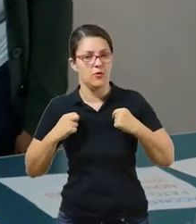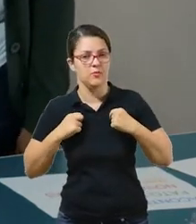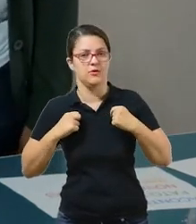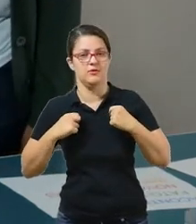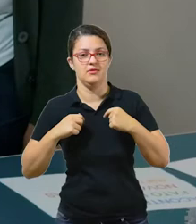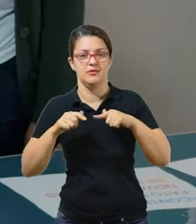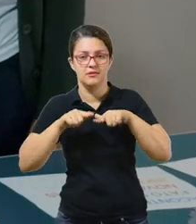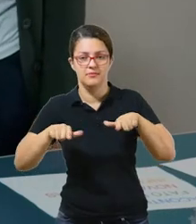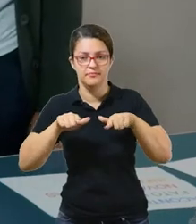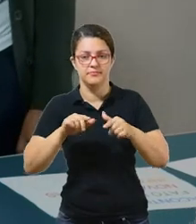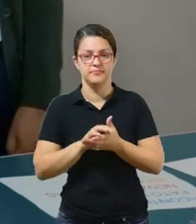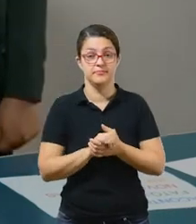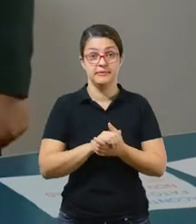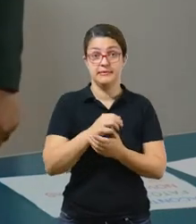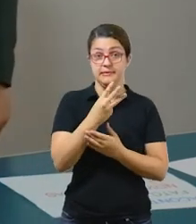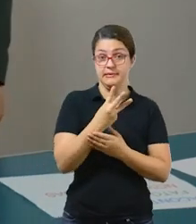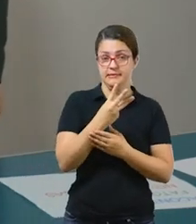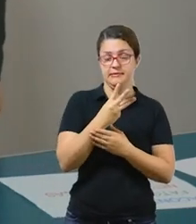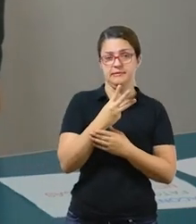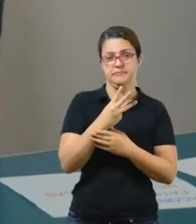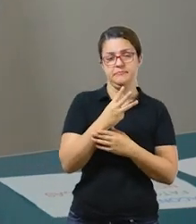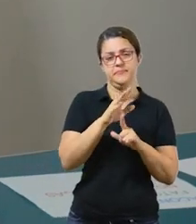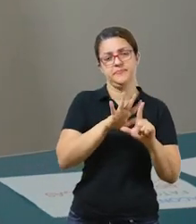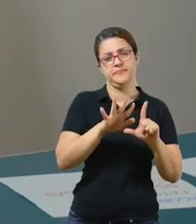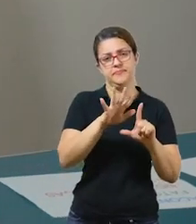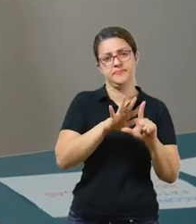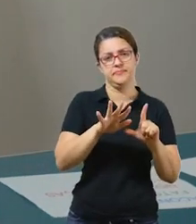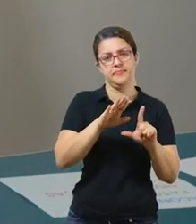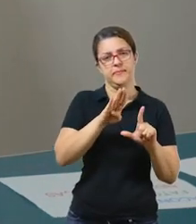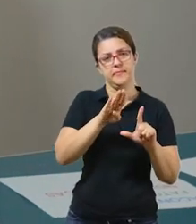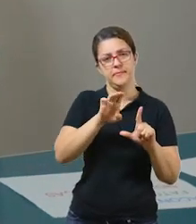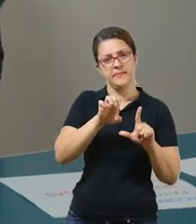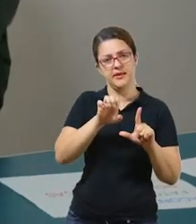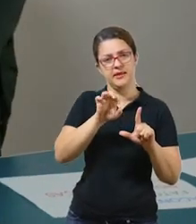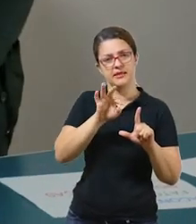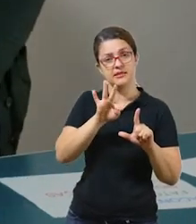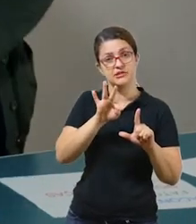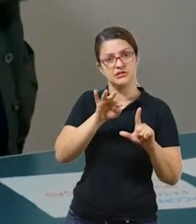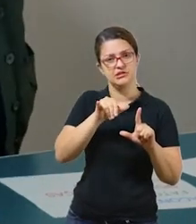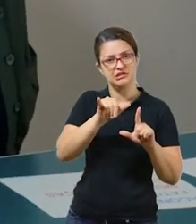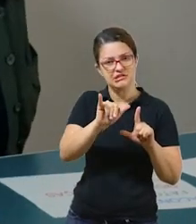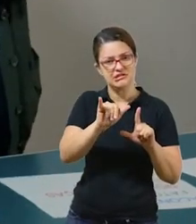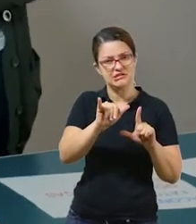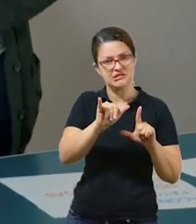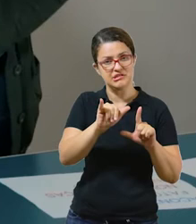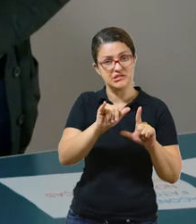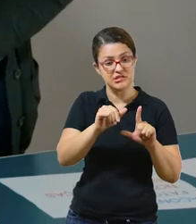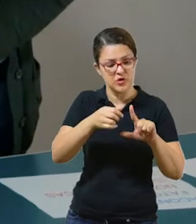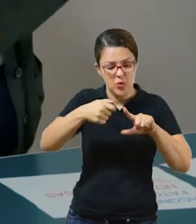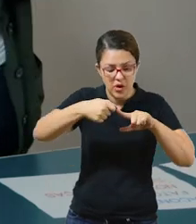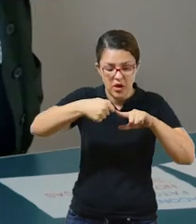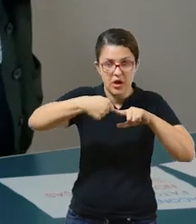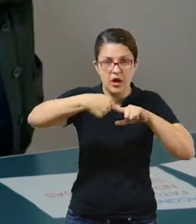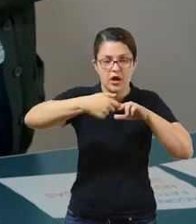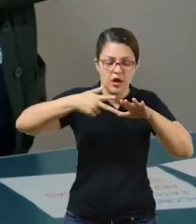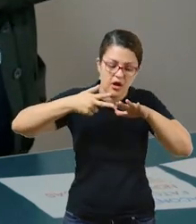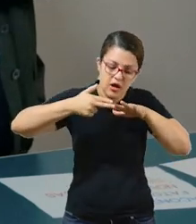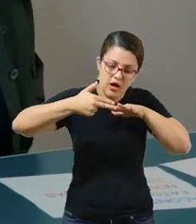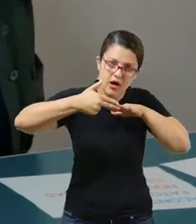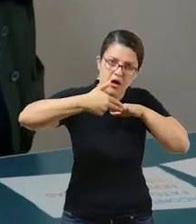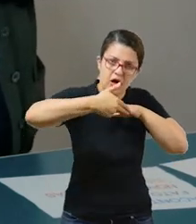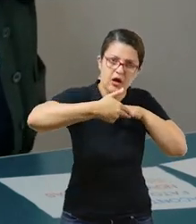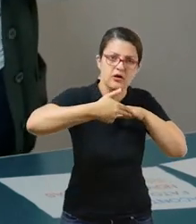Beth está cortando as unhas. Você sabia que debaixo das nossas unhas pode haver um montão de bactérias e nos fazer